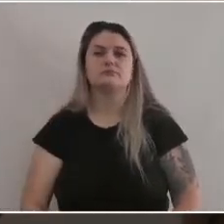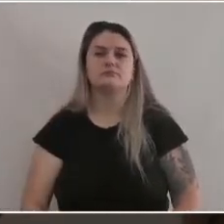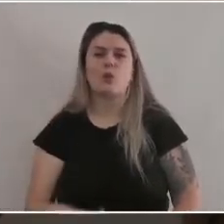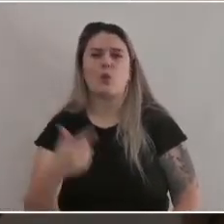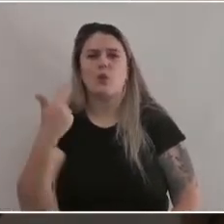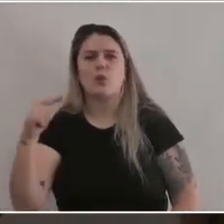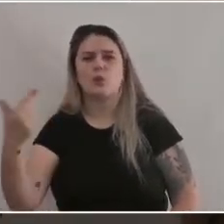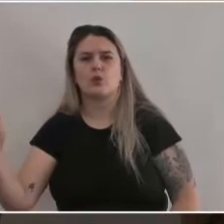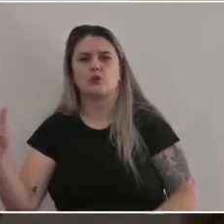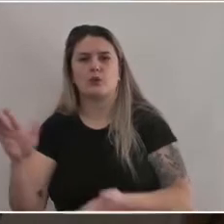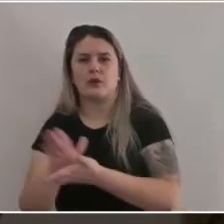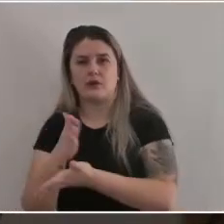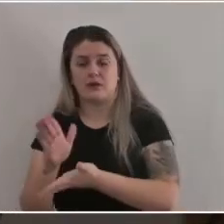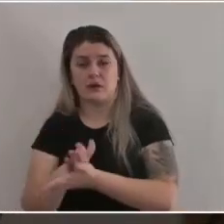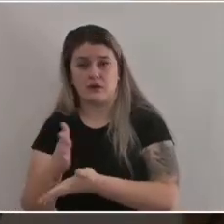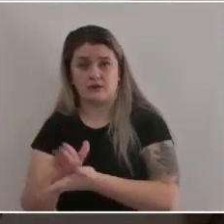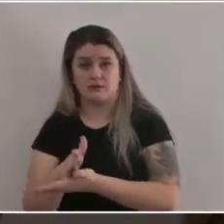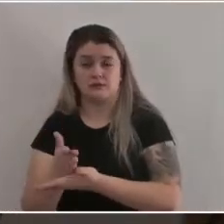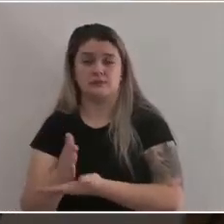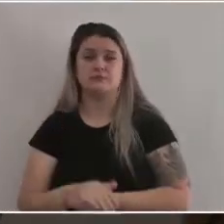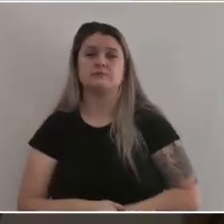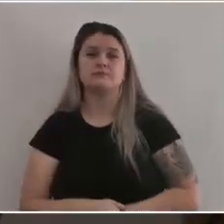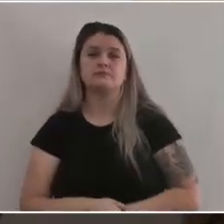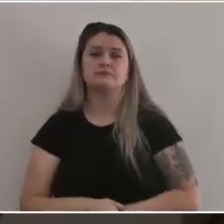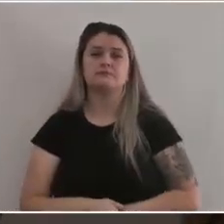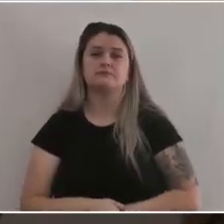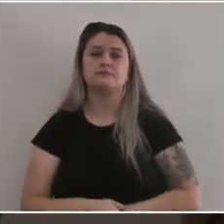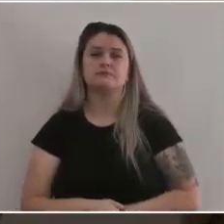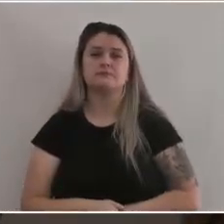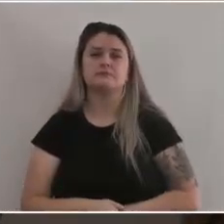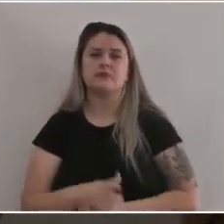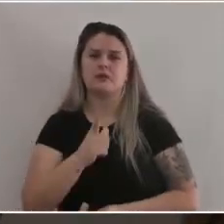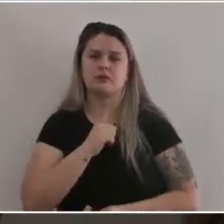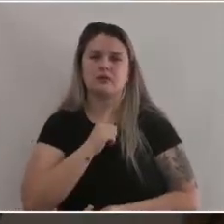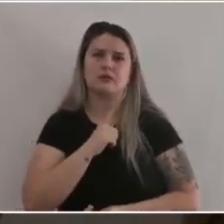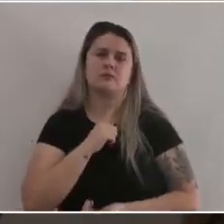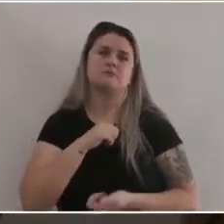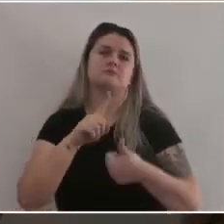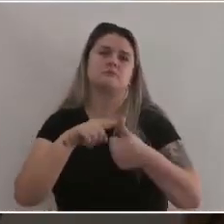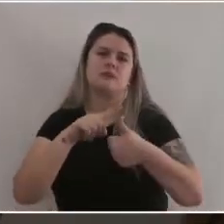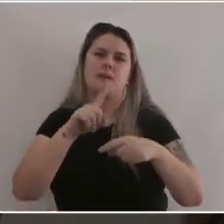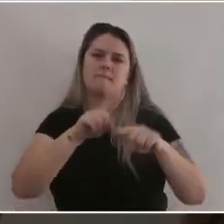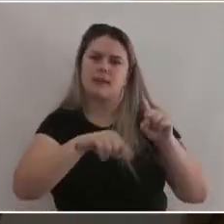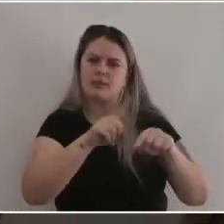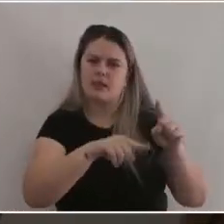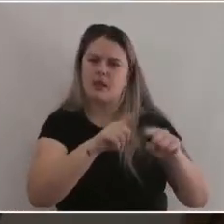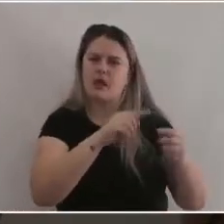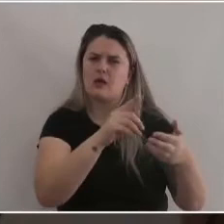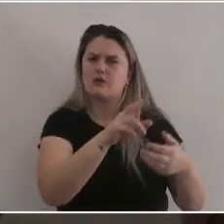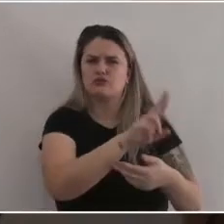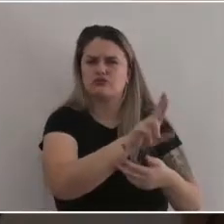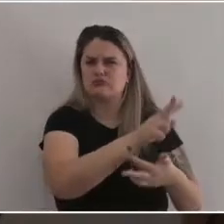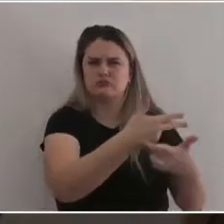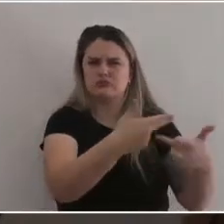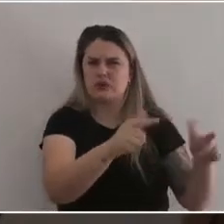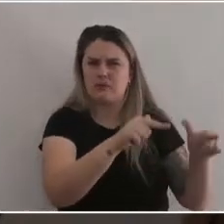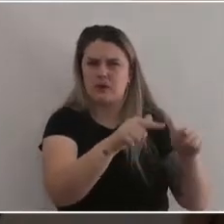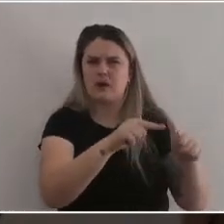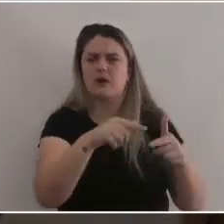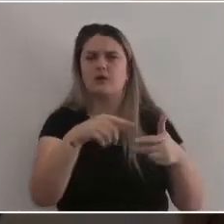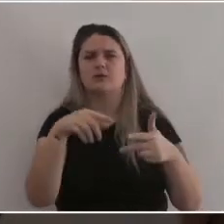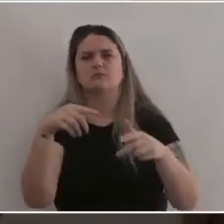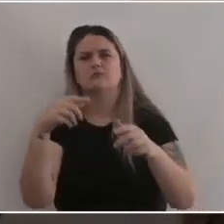Outras despesas correntes, nesses dados entra o material de consumo, o serviço de terceiro, entre outros.